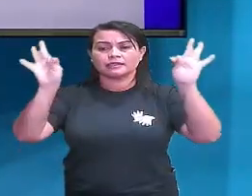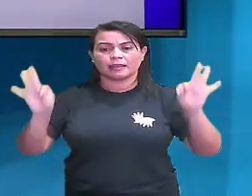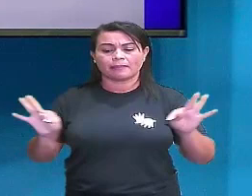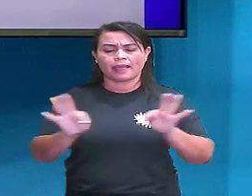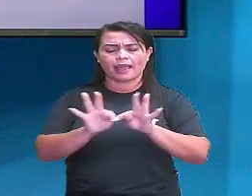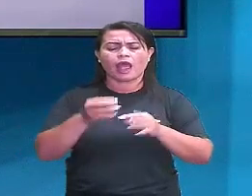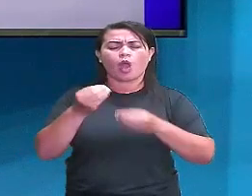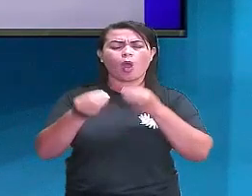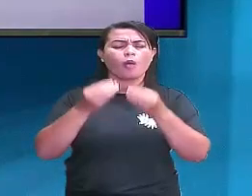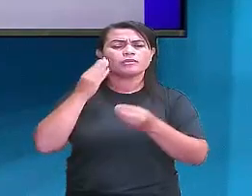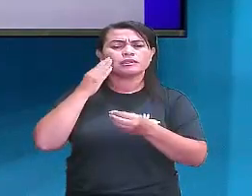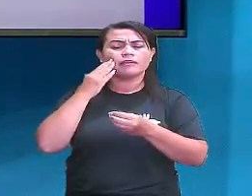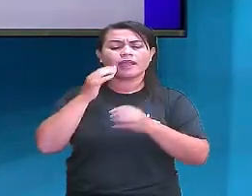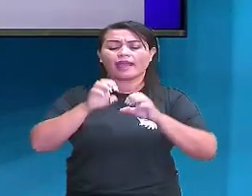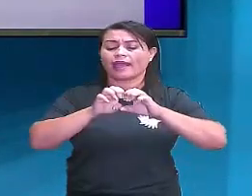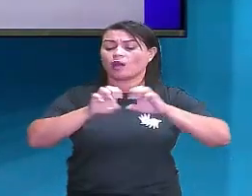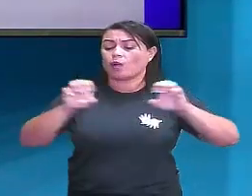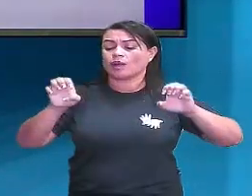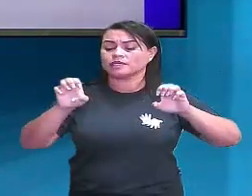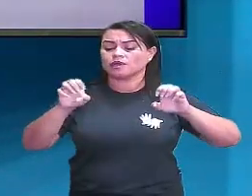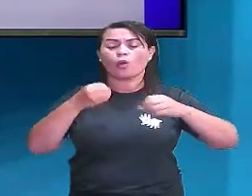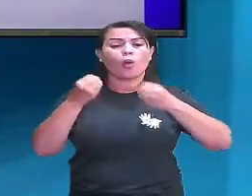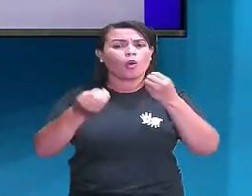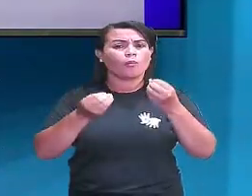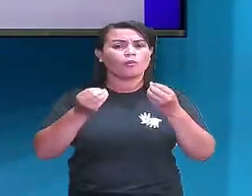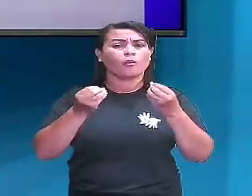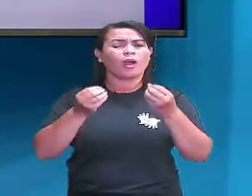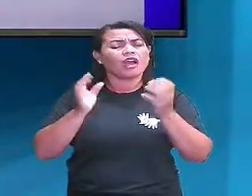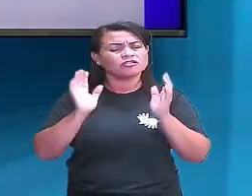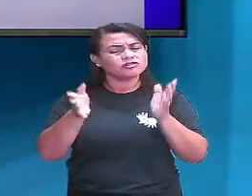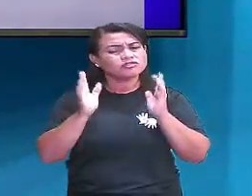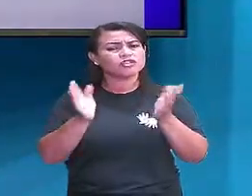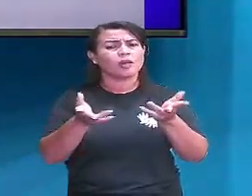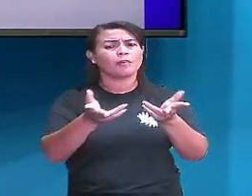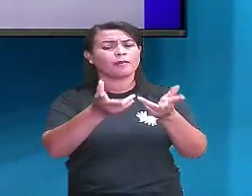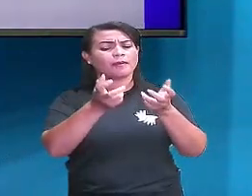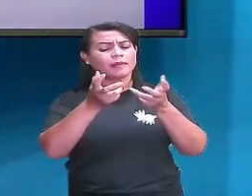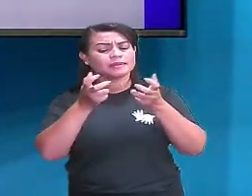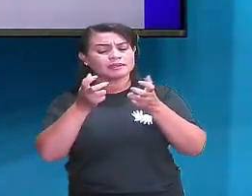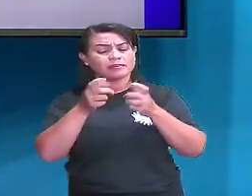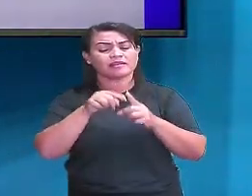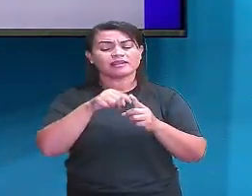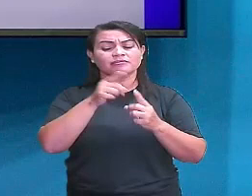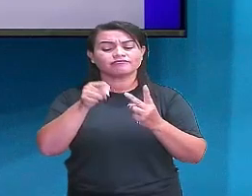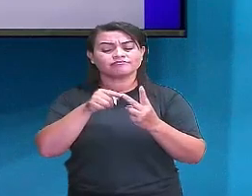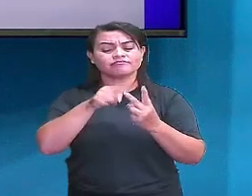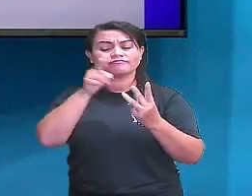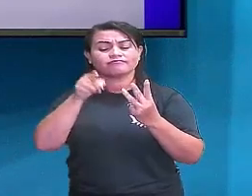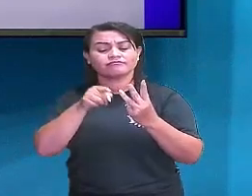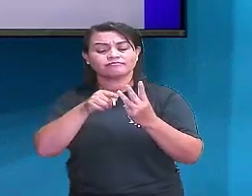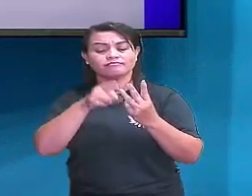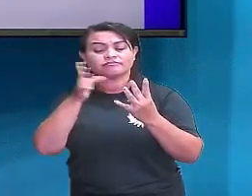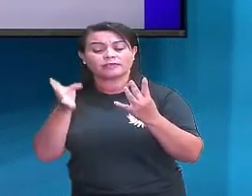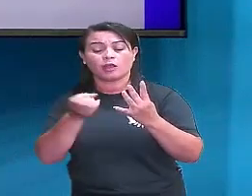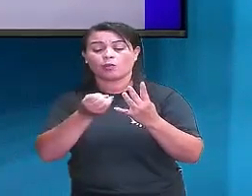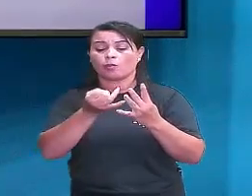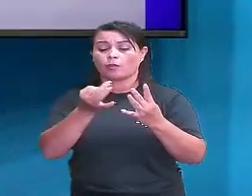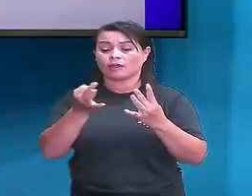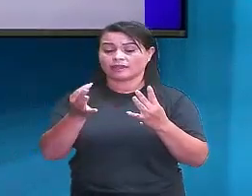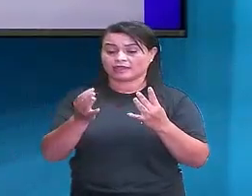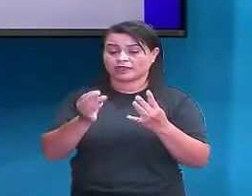quer saber? A equação. Ô professor, eu já estou percebendo aí que vai ser a quantidade de